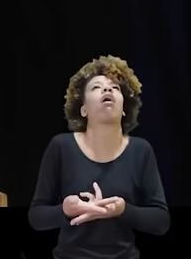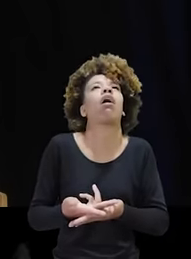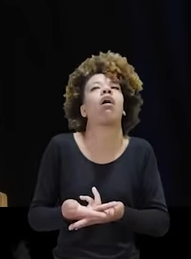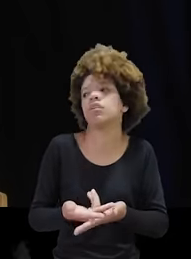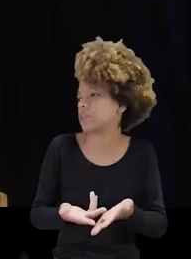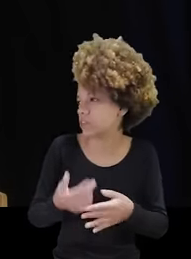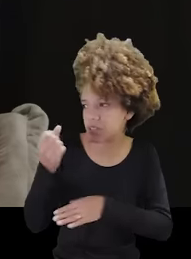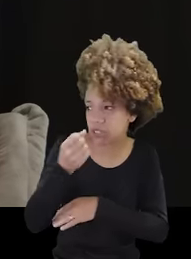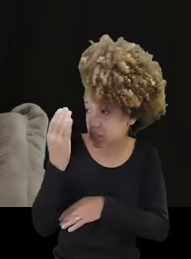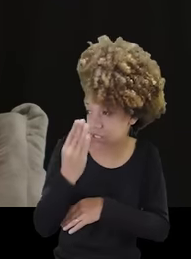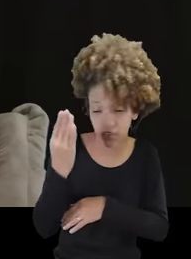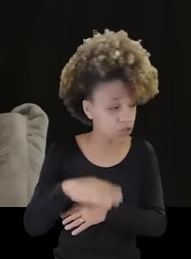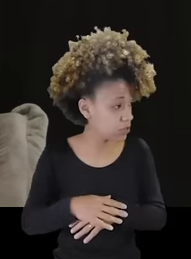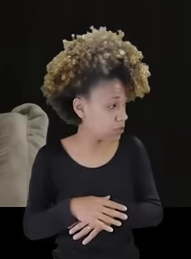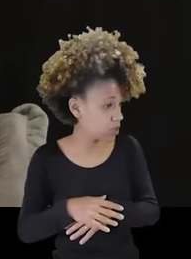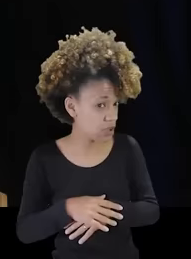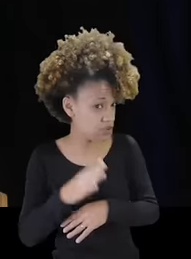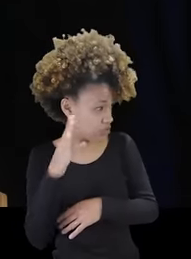nossa pessoal